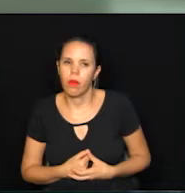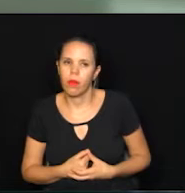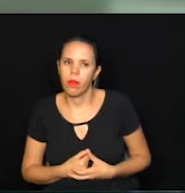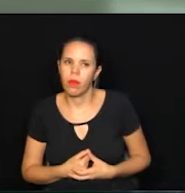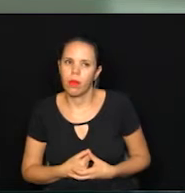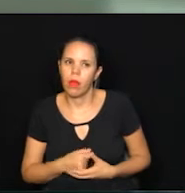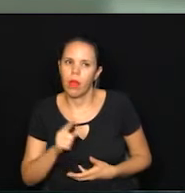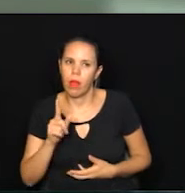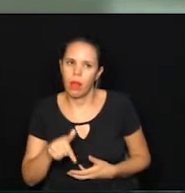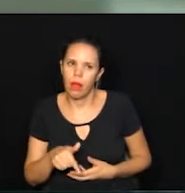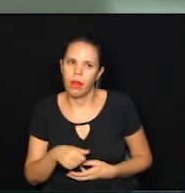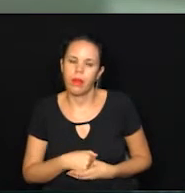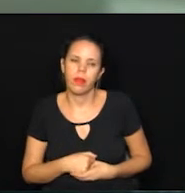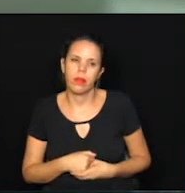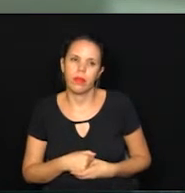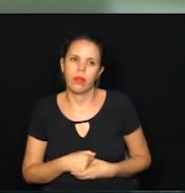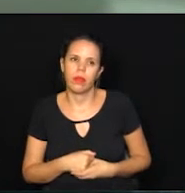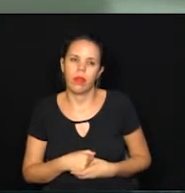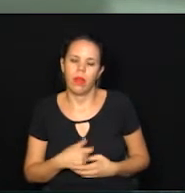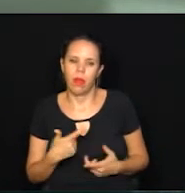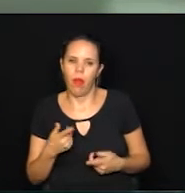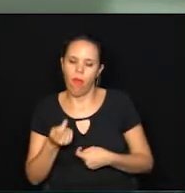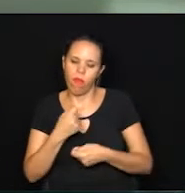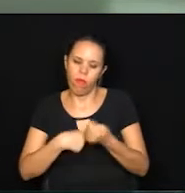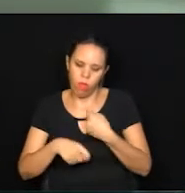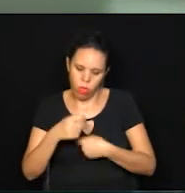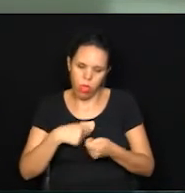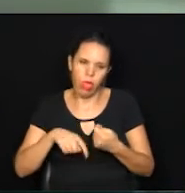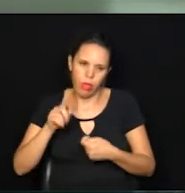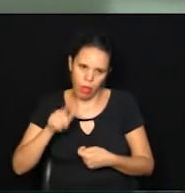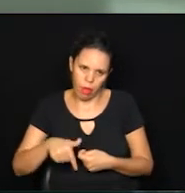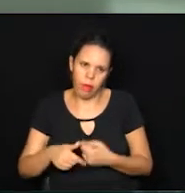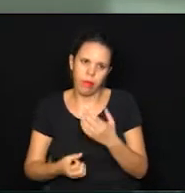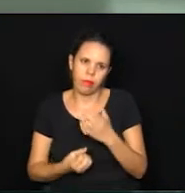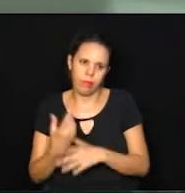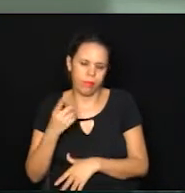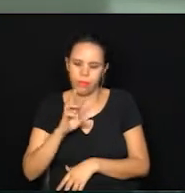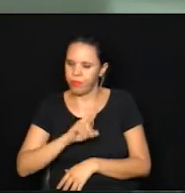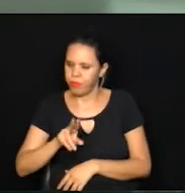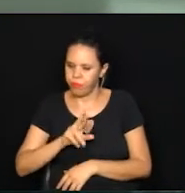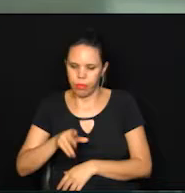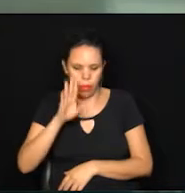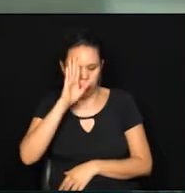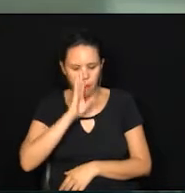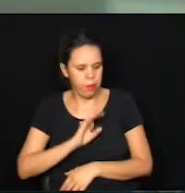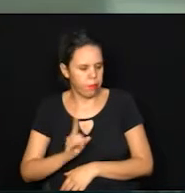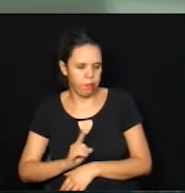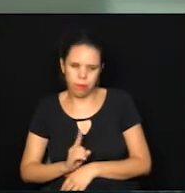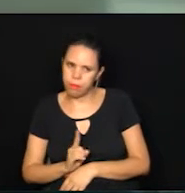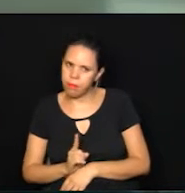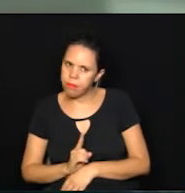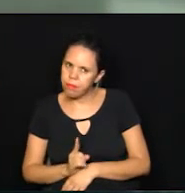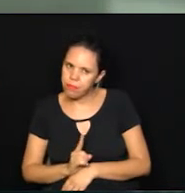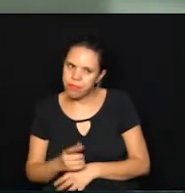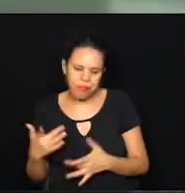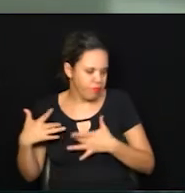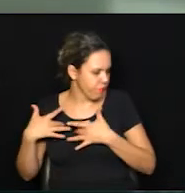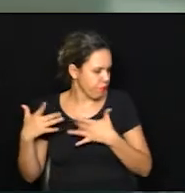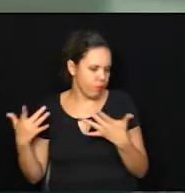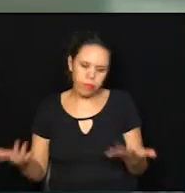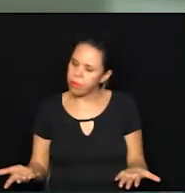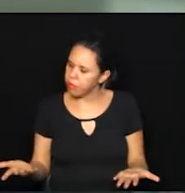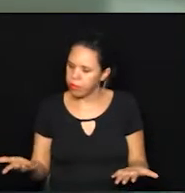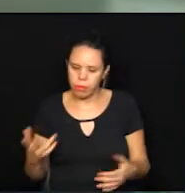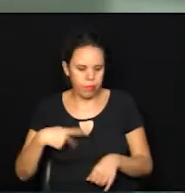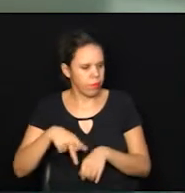um caso clássico de negociação. Não é de graça, não é caridade que os